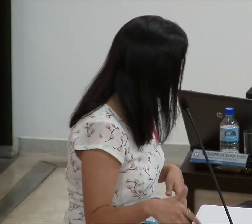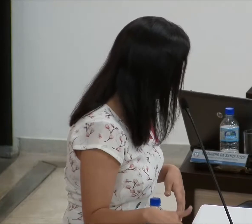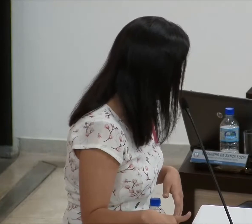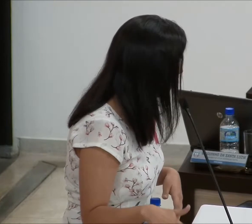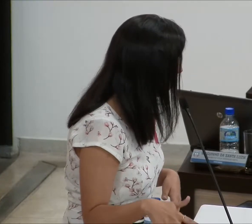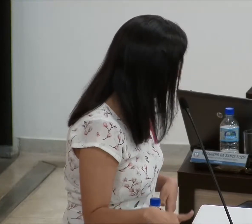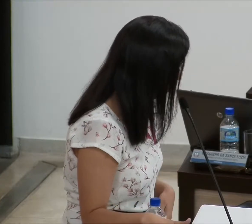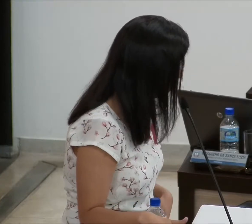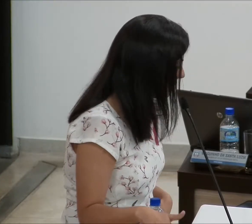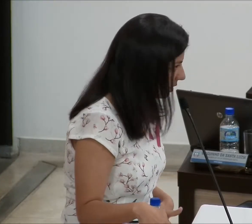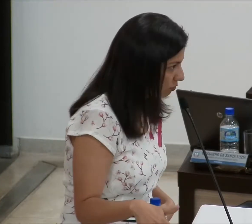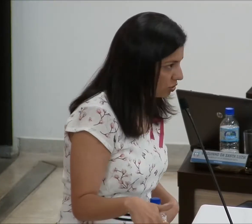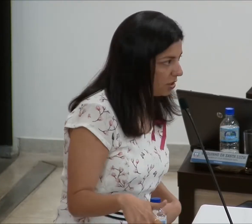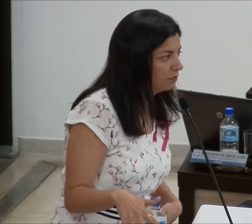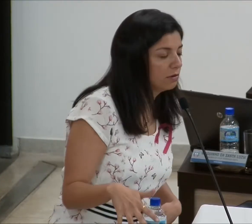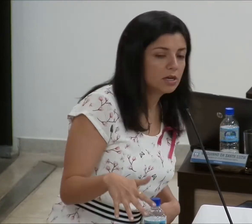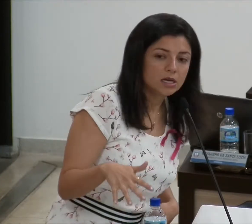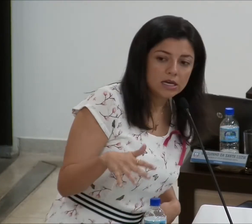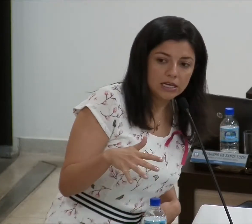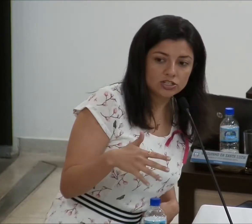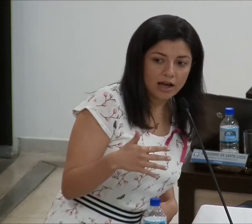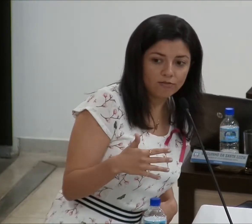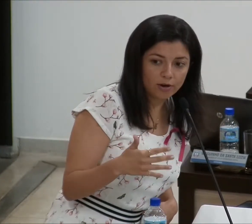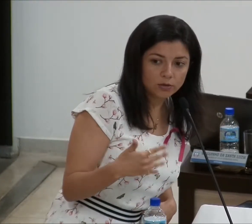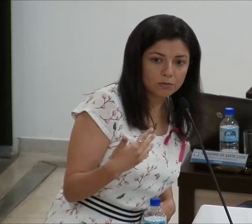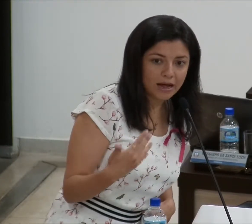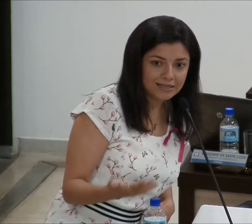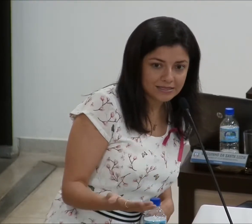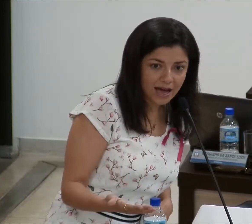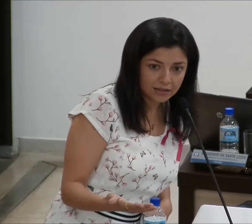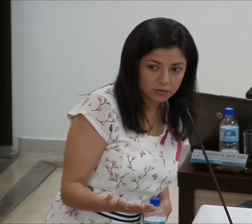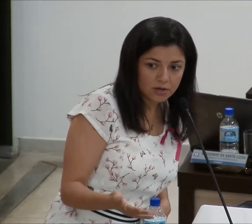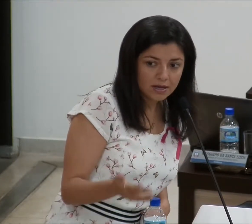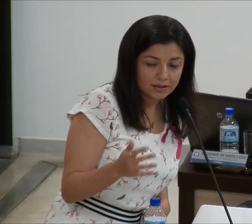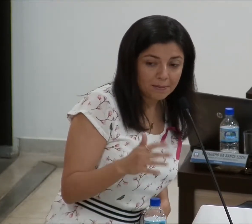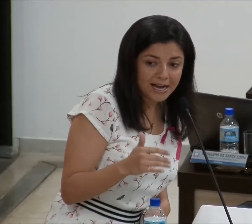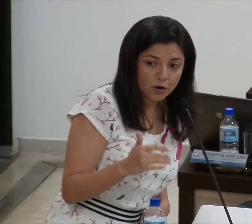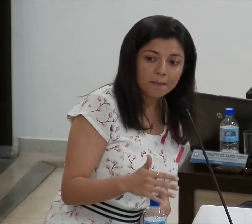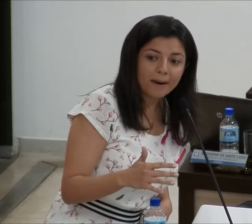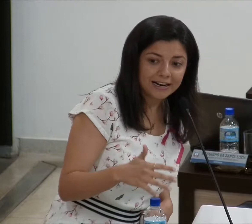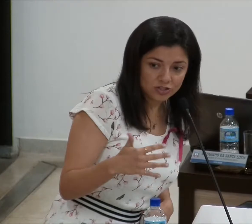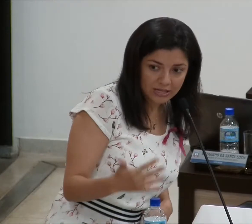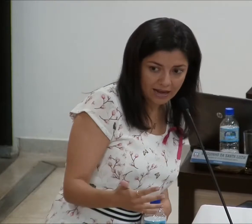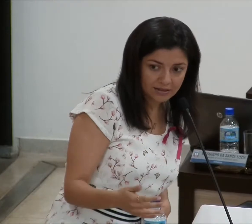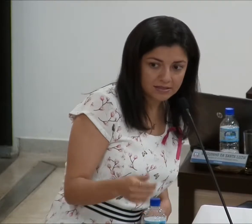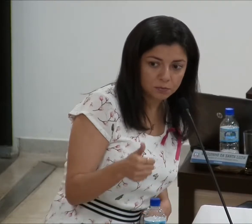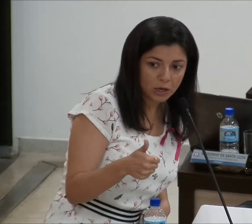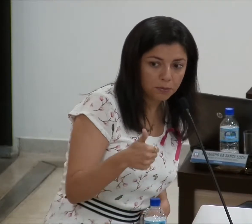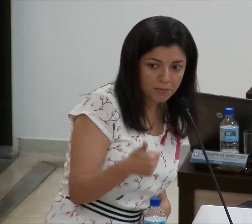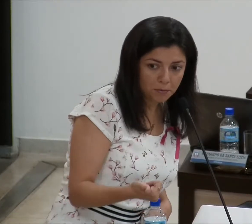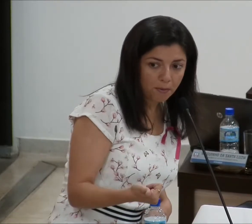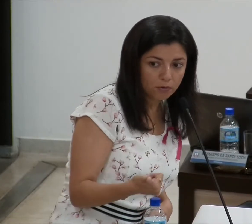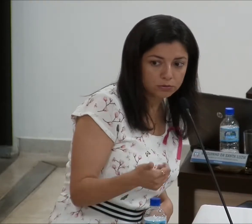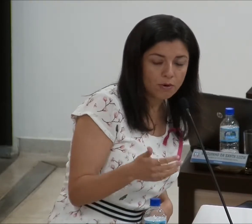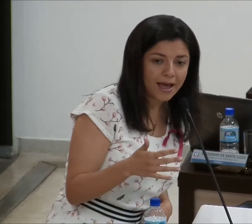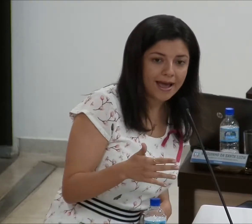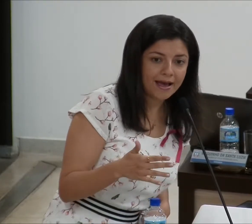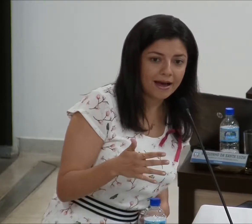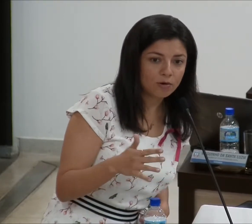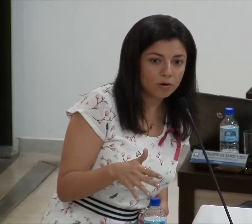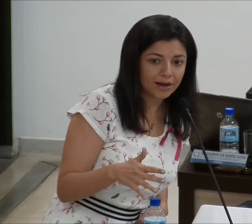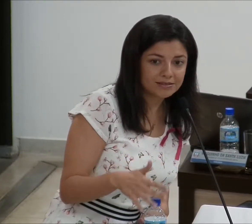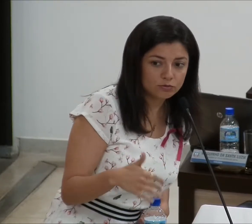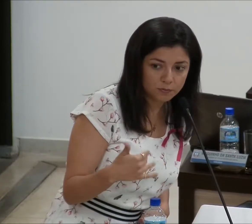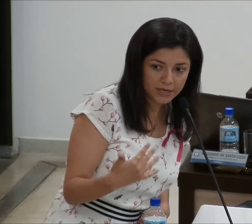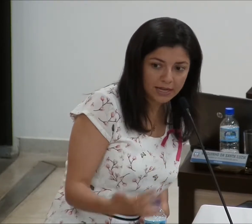tivemos, inclusive, o retorno do Executivo, e já foi normalizado na maior parte delas. Então, o primeiro ponto é